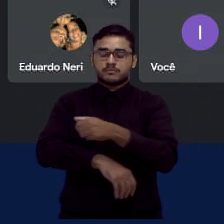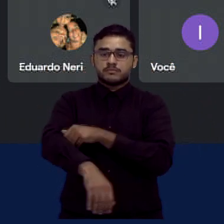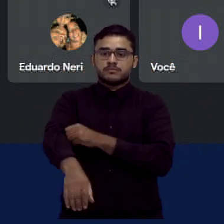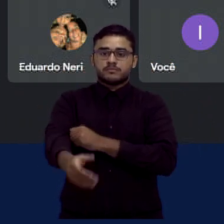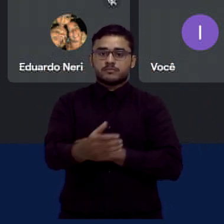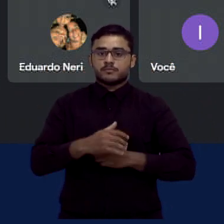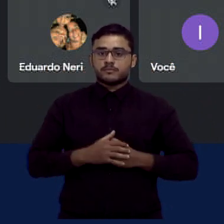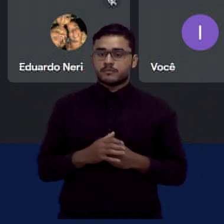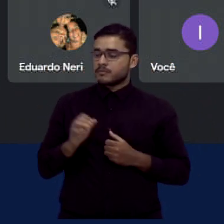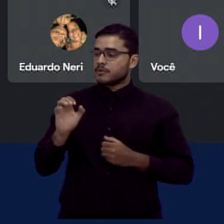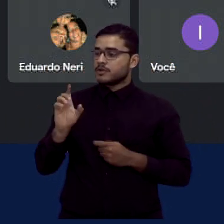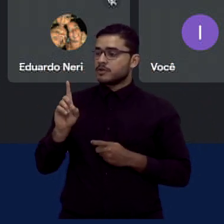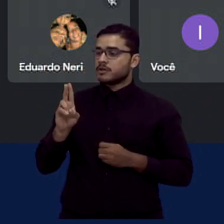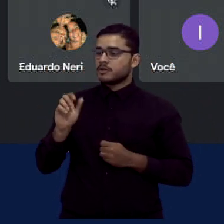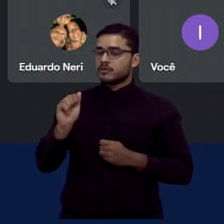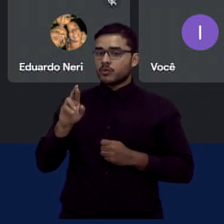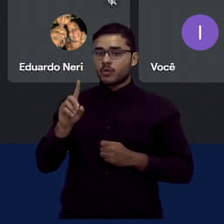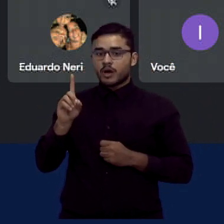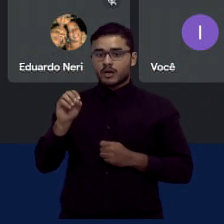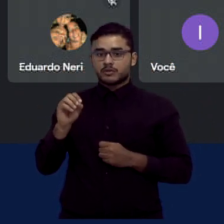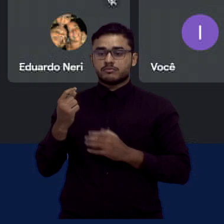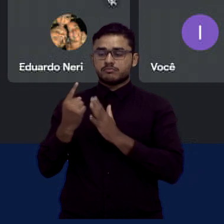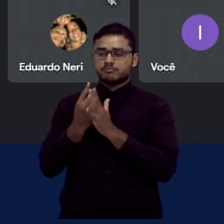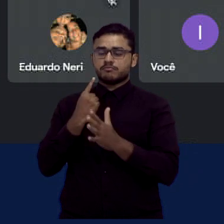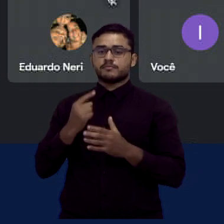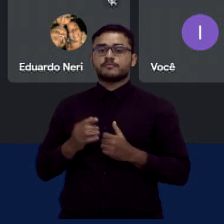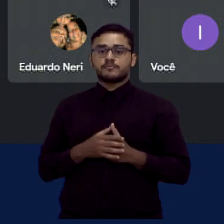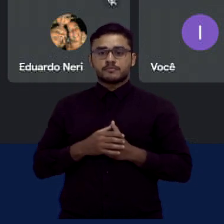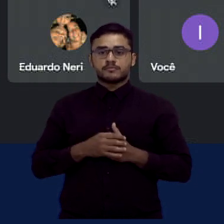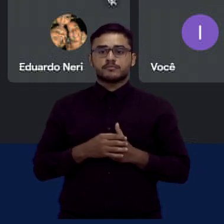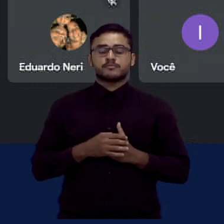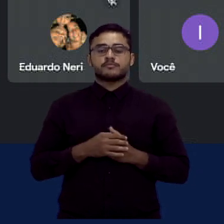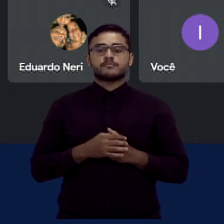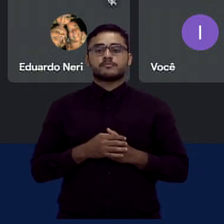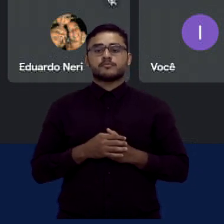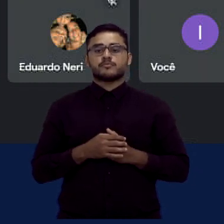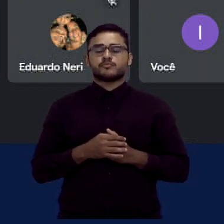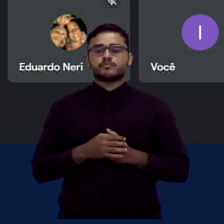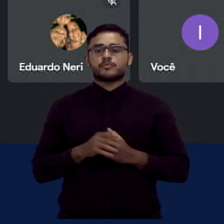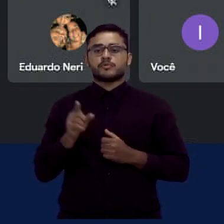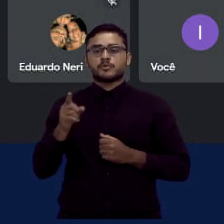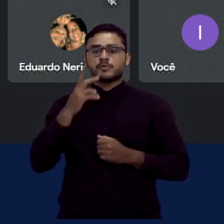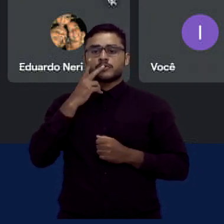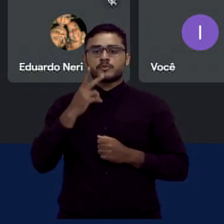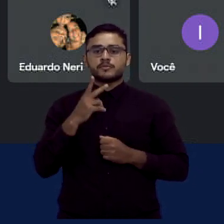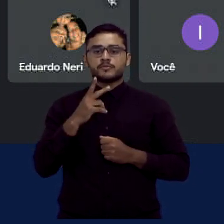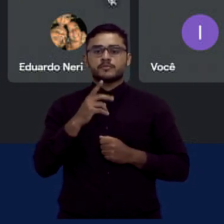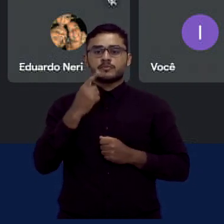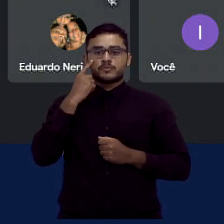Eduardo Neri. Perguntou o seguinte: Luiz, por esses dias eu vi um cara produzindo uma IA um